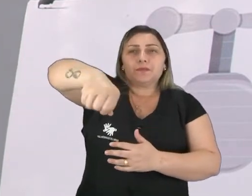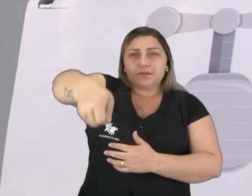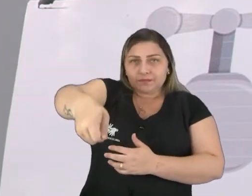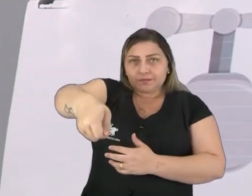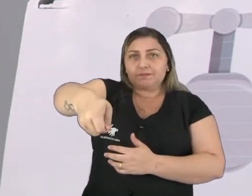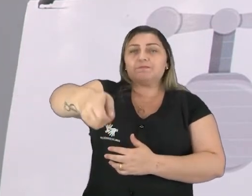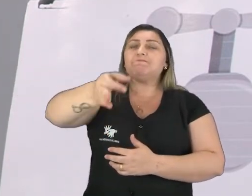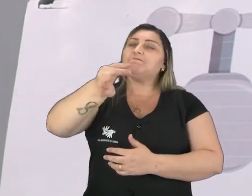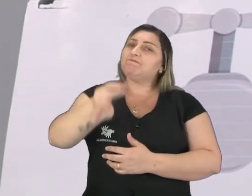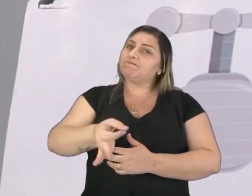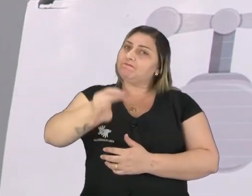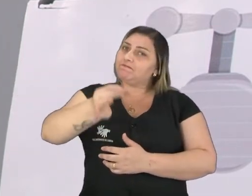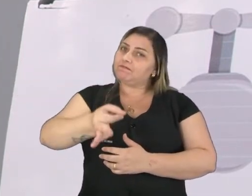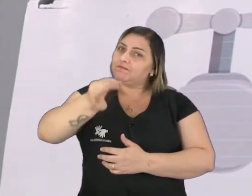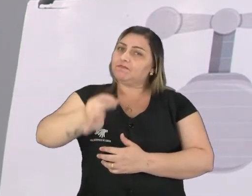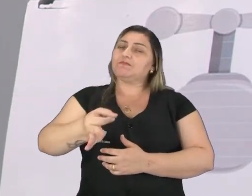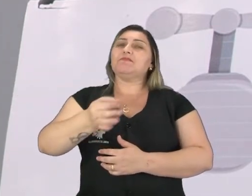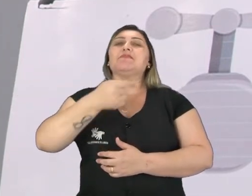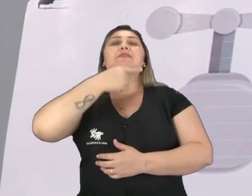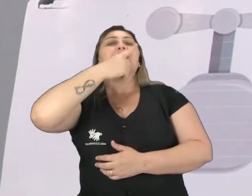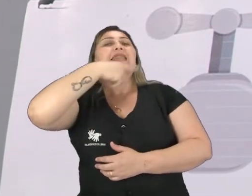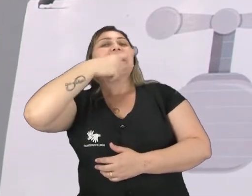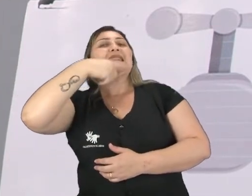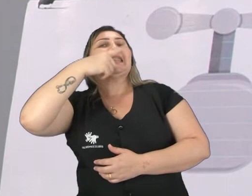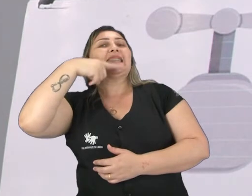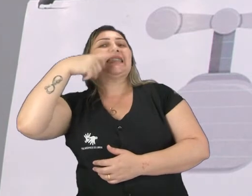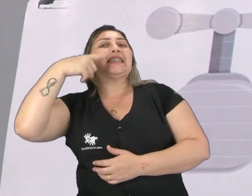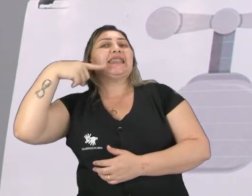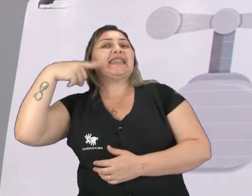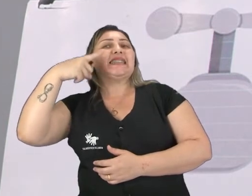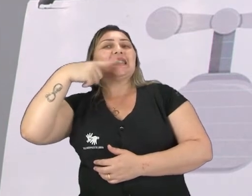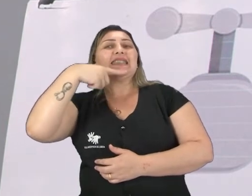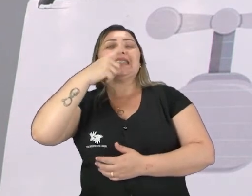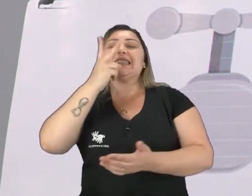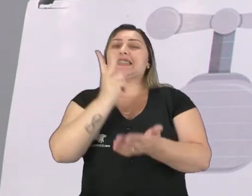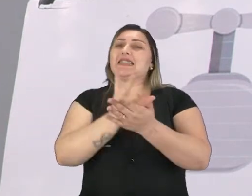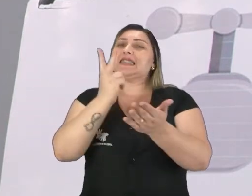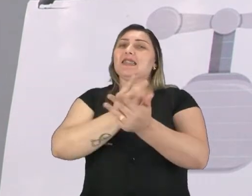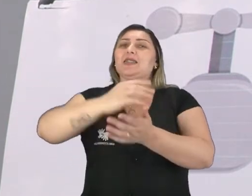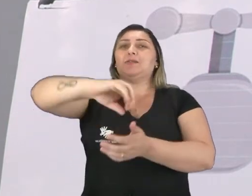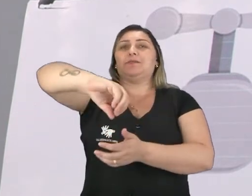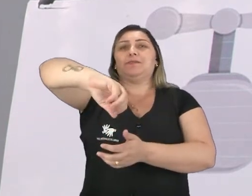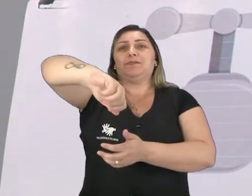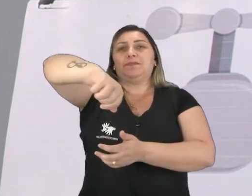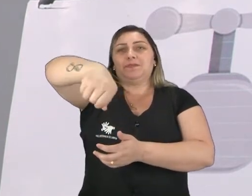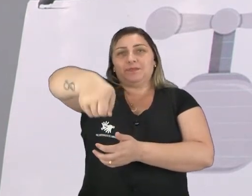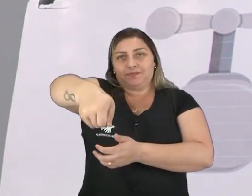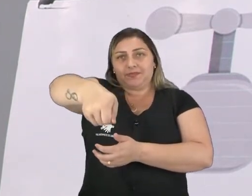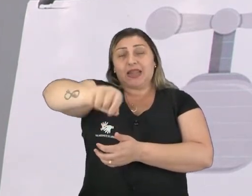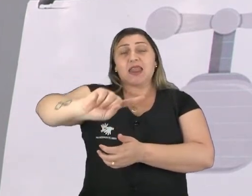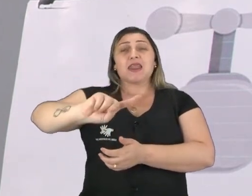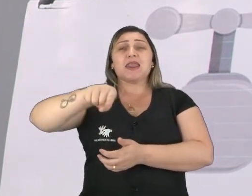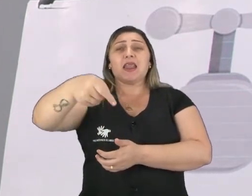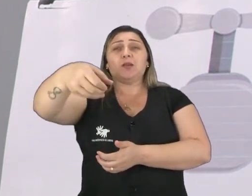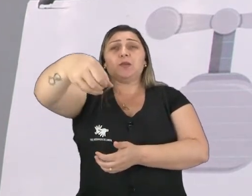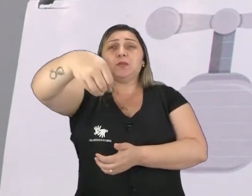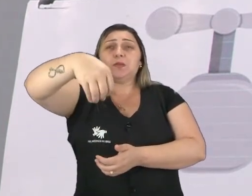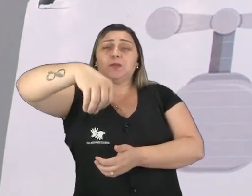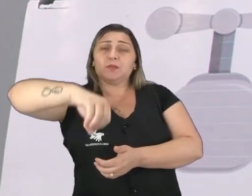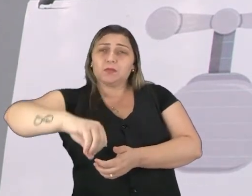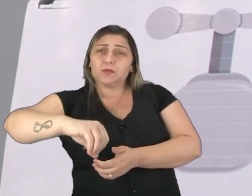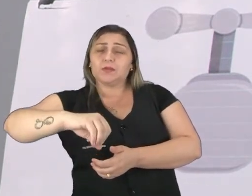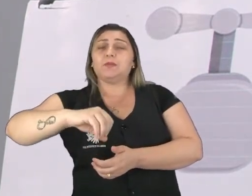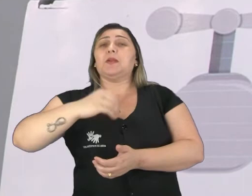fechada, então a maneira correta é escovar os dentes, sempre com a torneira fechada, para